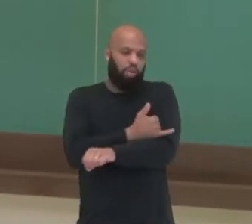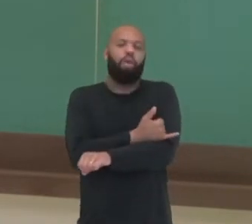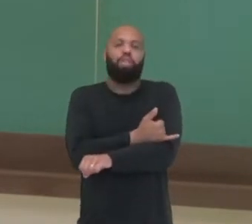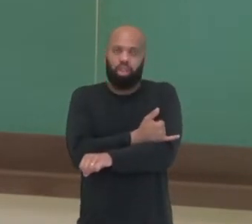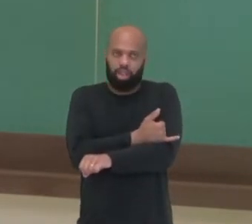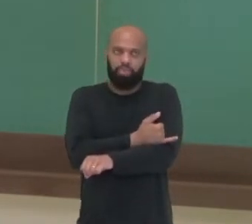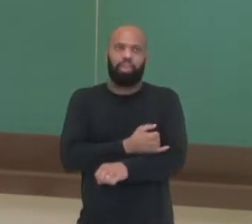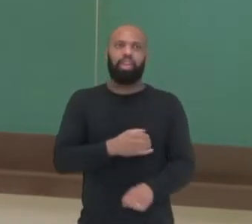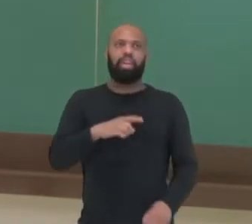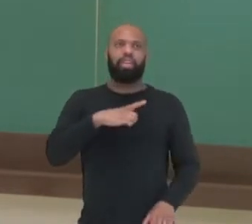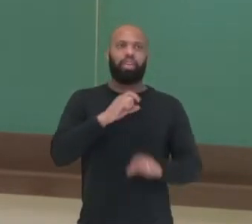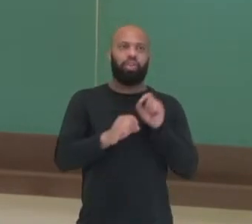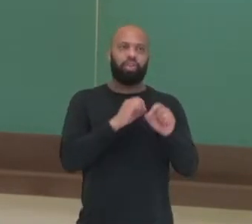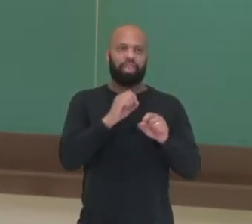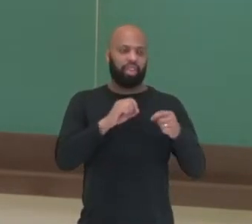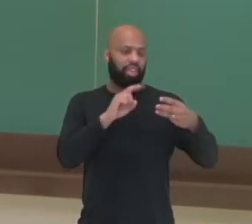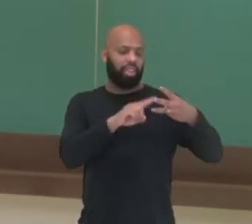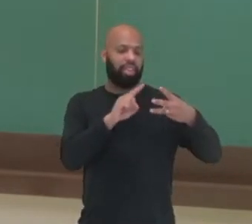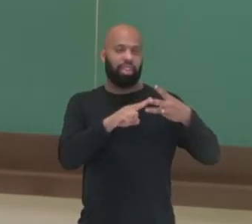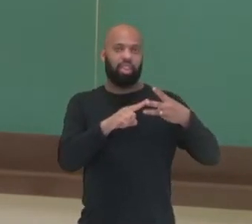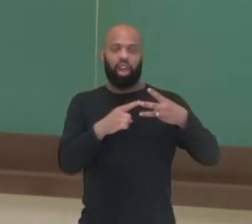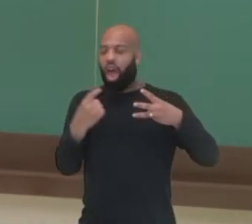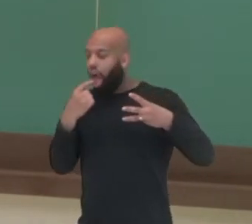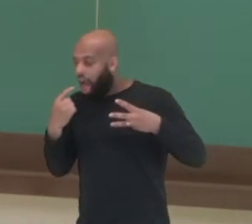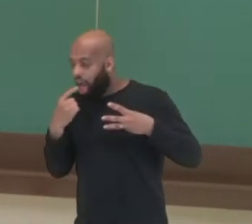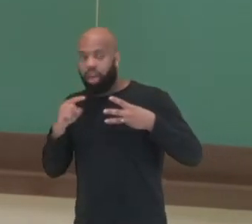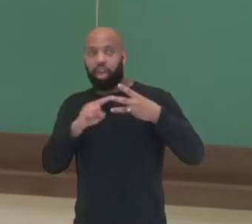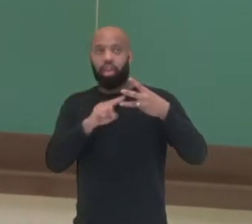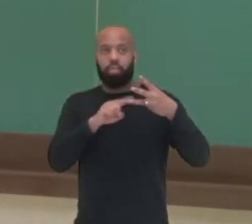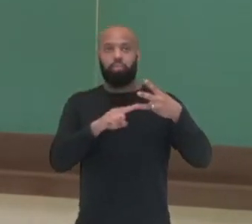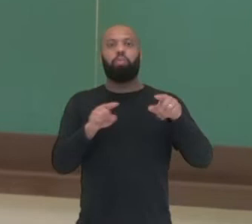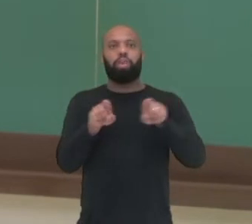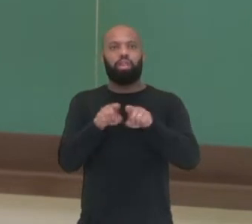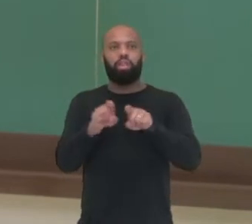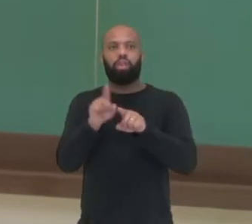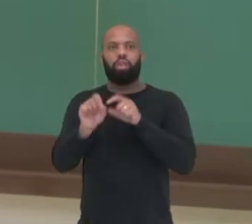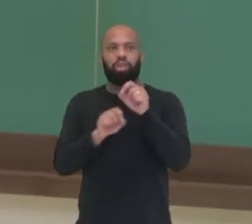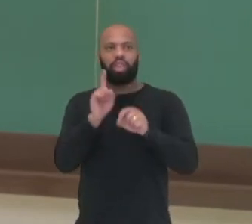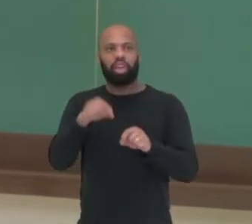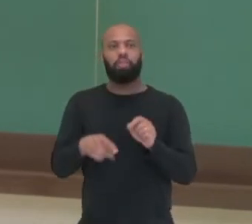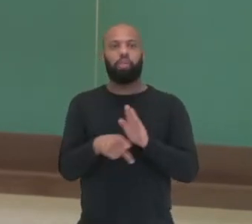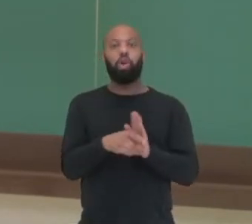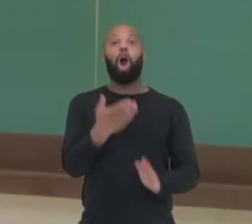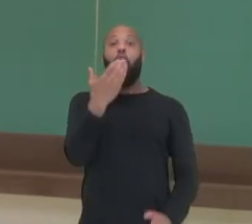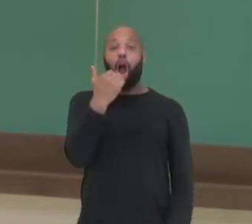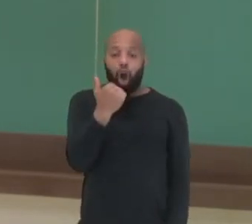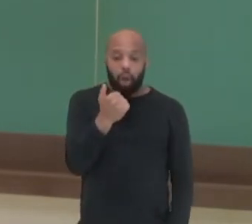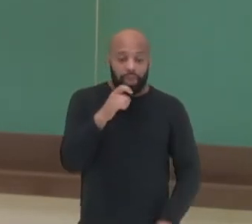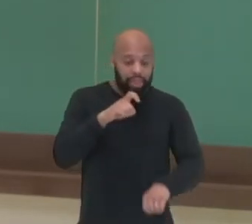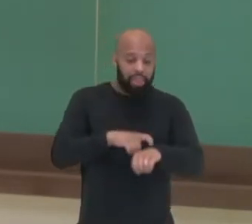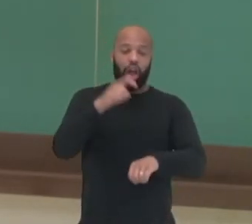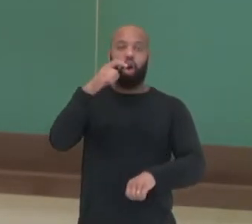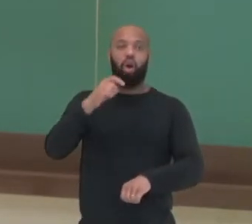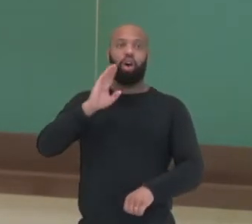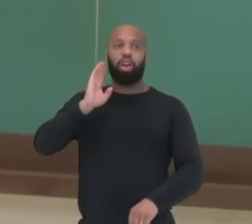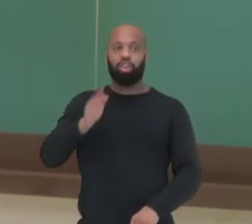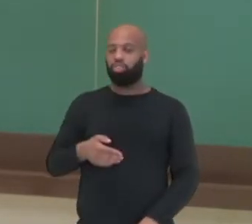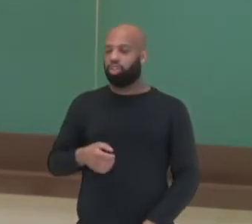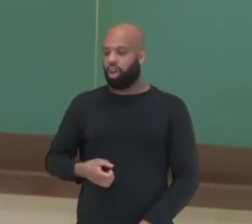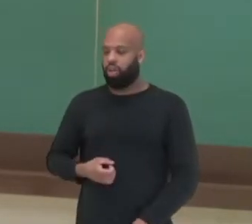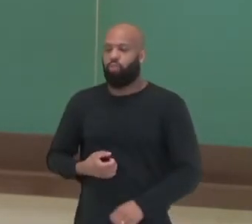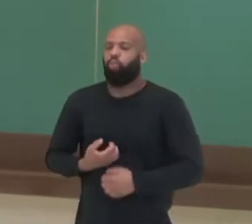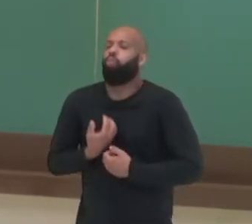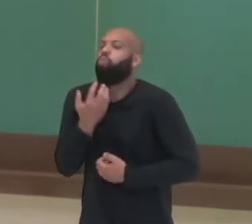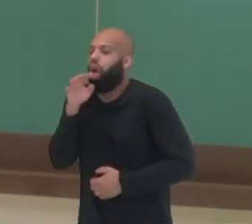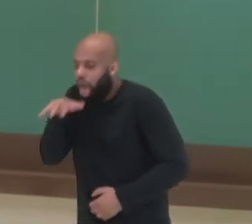do passar mal no banheiro, também tem. A bulimia é bem característico, que é o transtorno alimentar. Então ela come e passa mal,